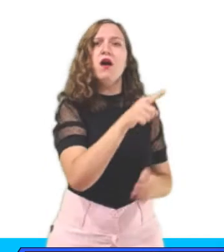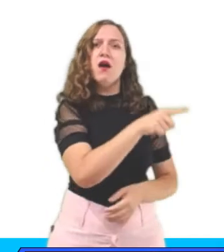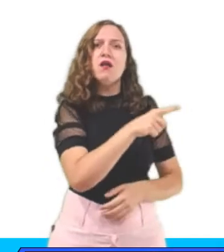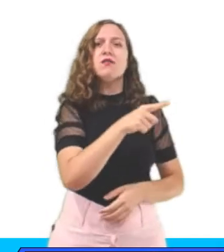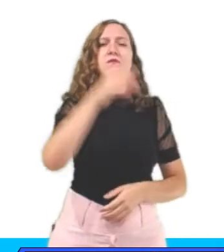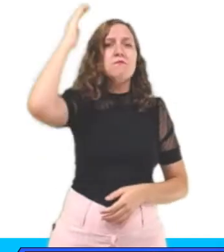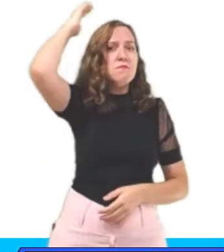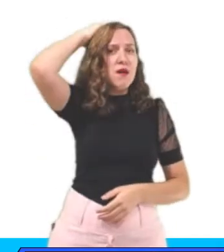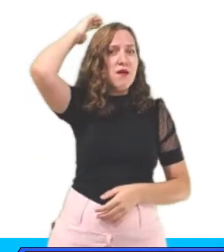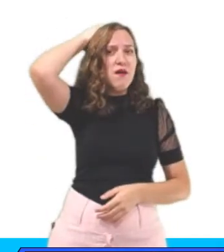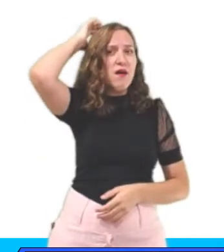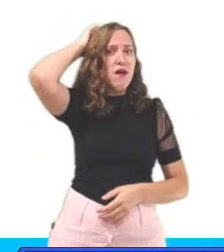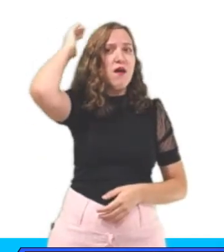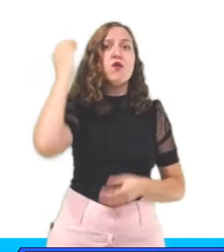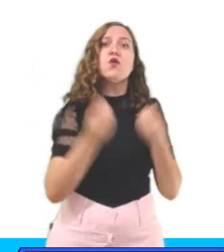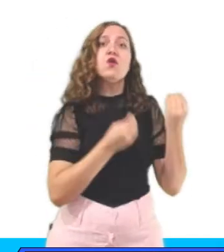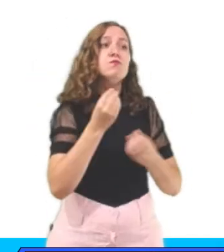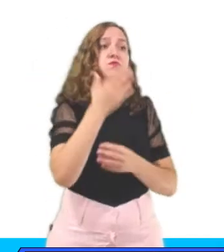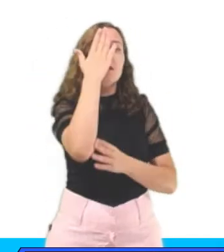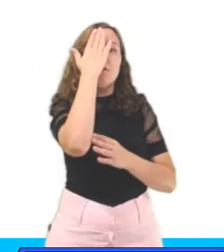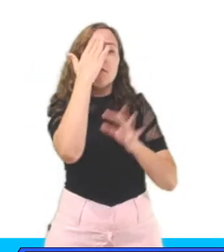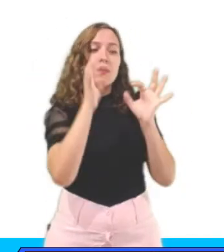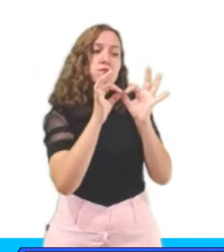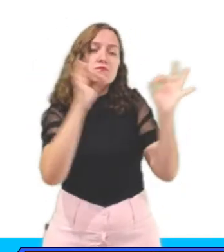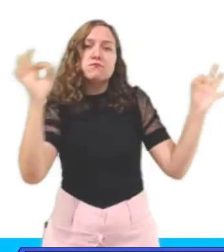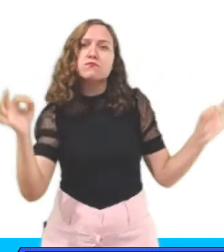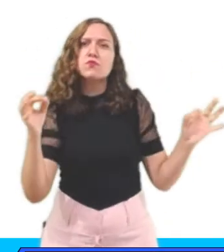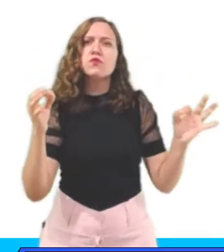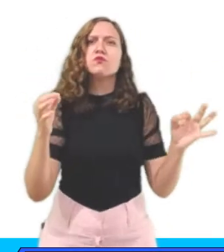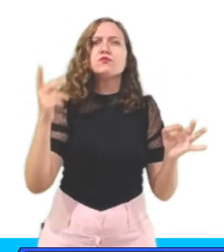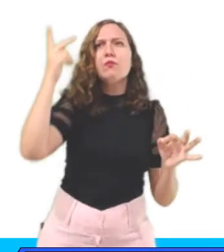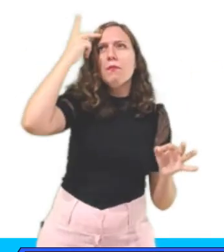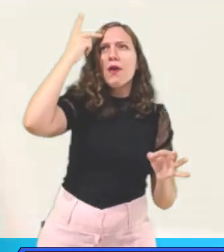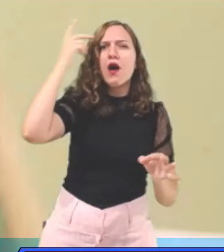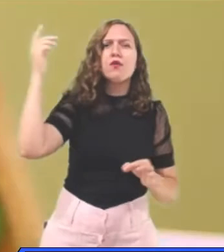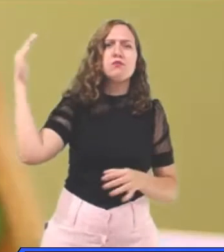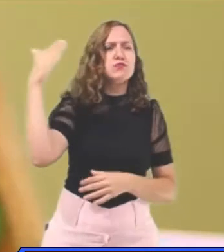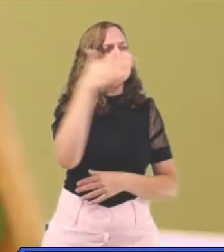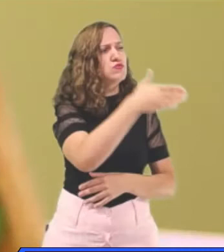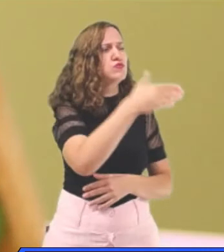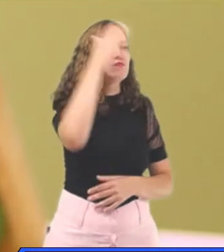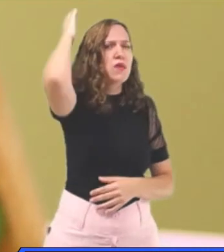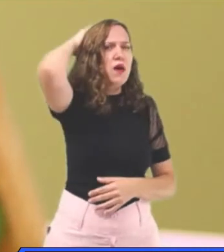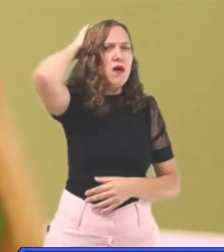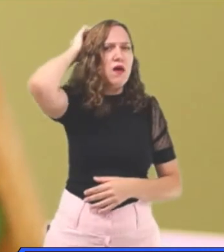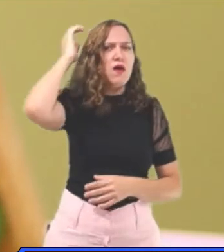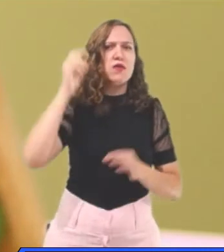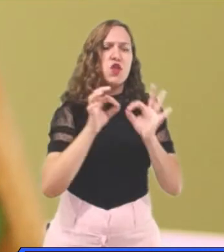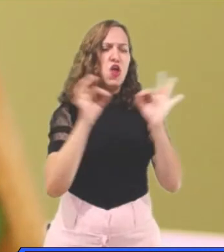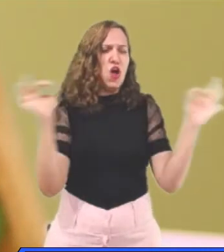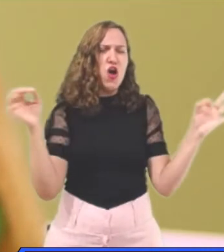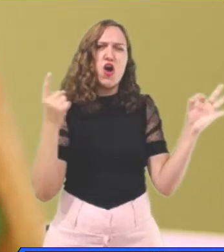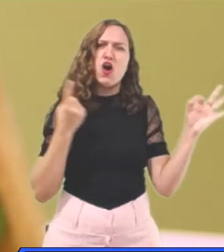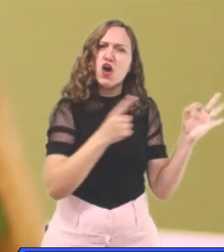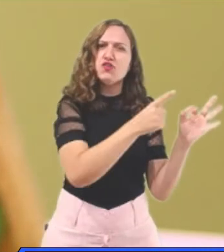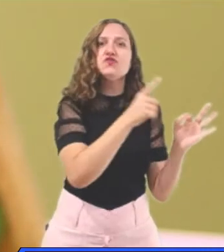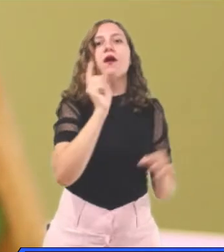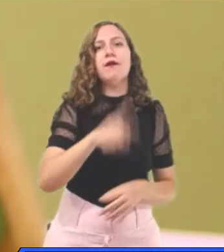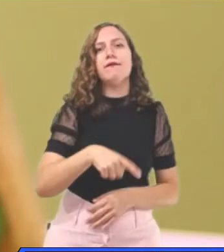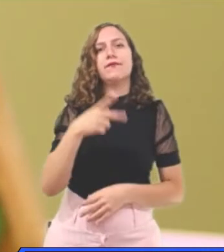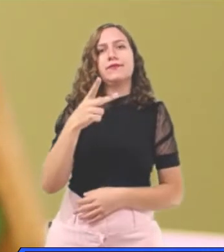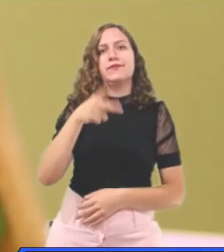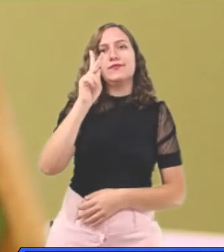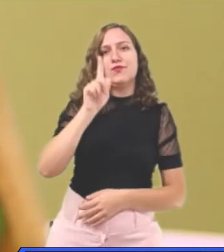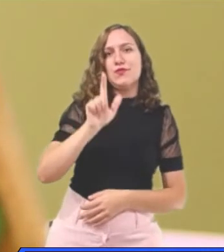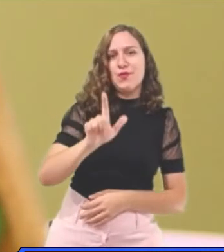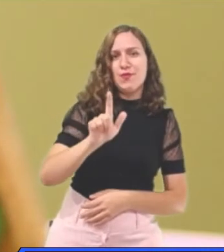Pará. Como é que ele vai medir essa distância? Aí é quilômetro. 1